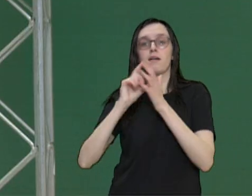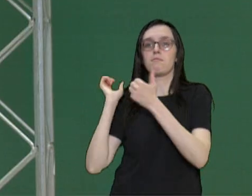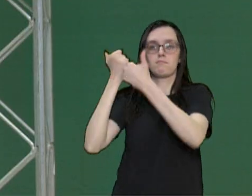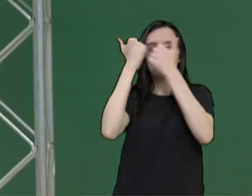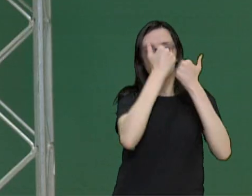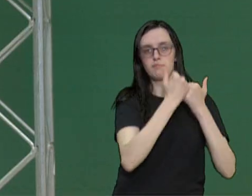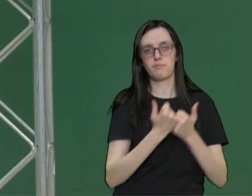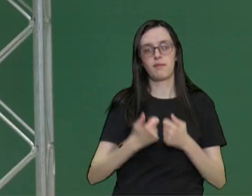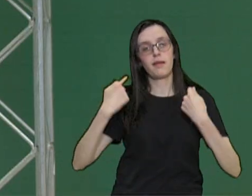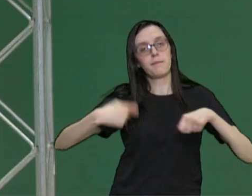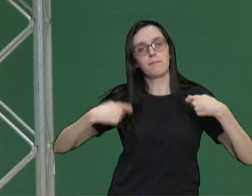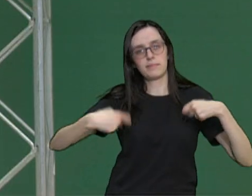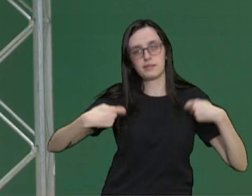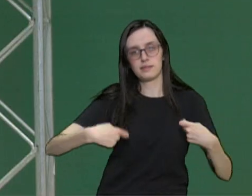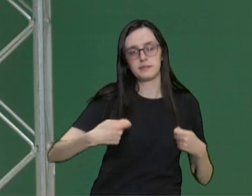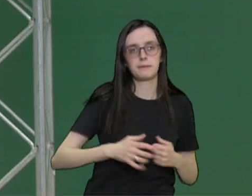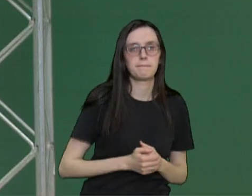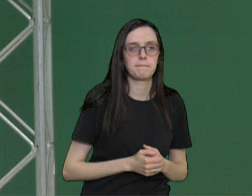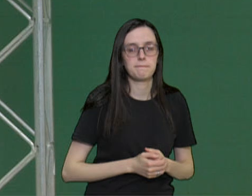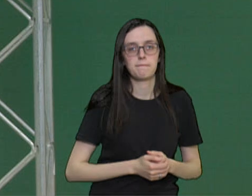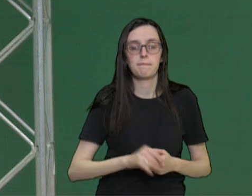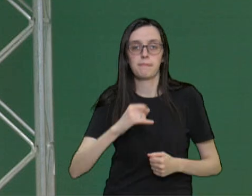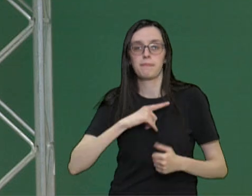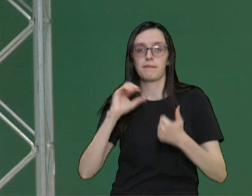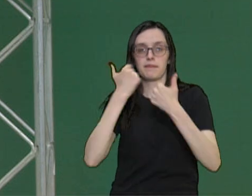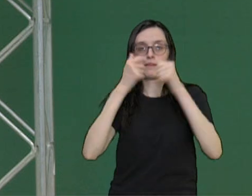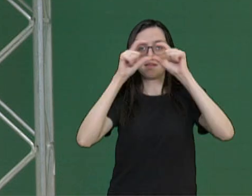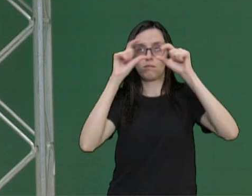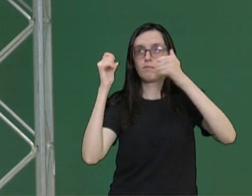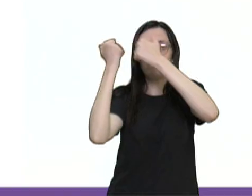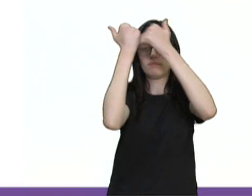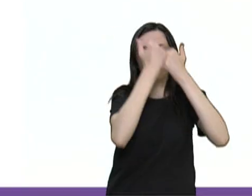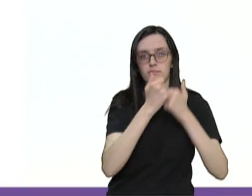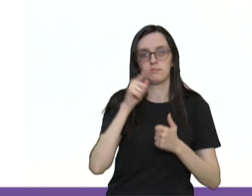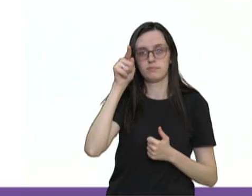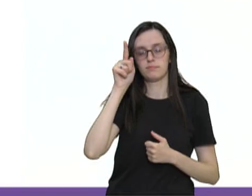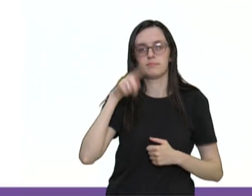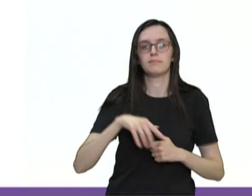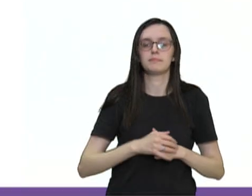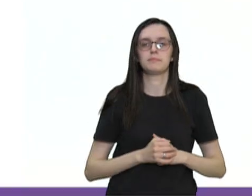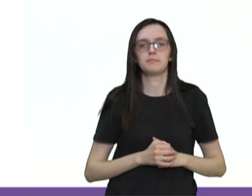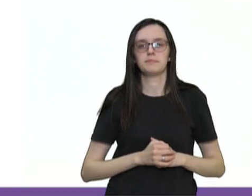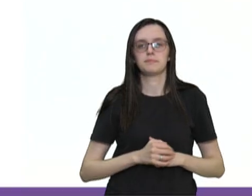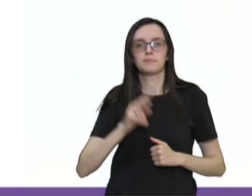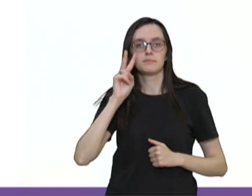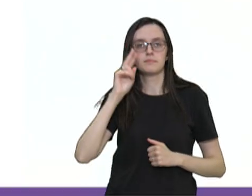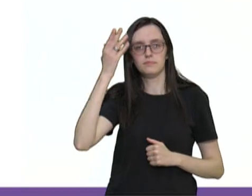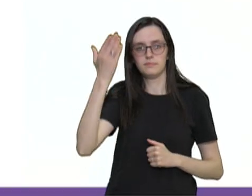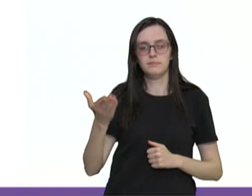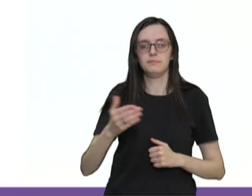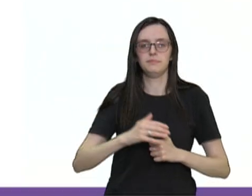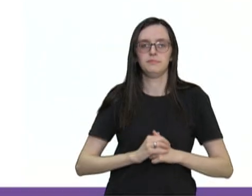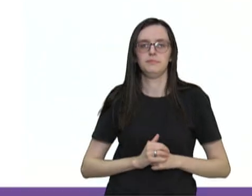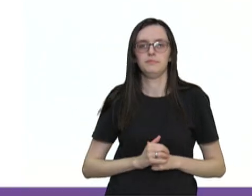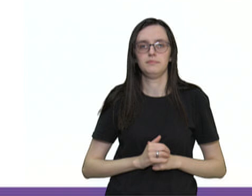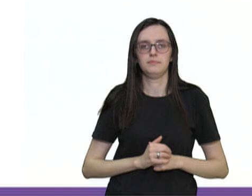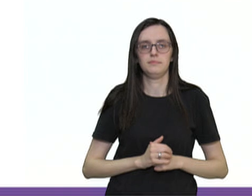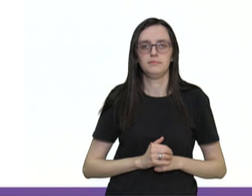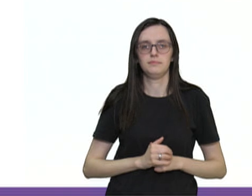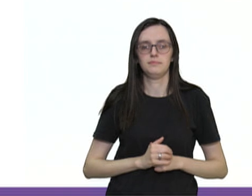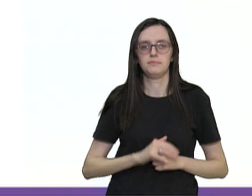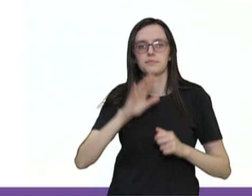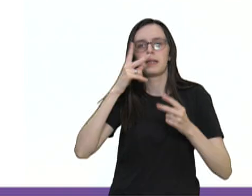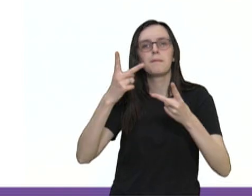substituir na fórmula campo elétrico igual constante eletrostática vezes módulo de carga divididos por distância ao quadrado. Então